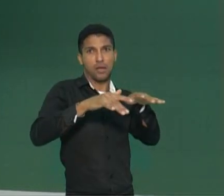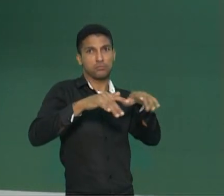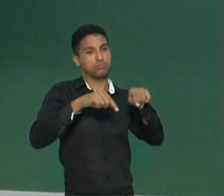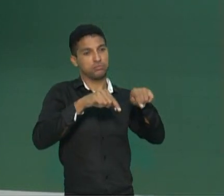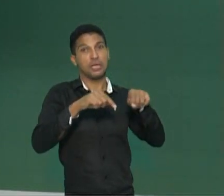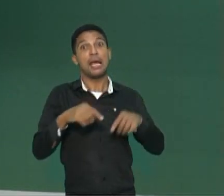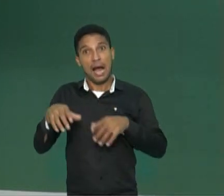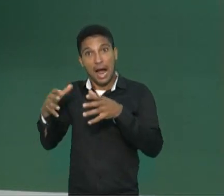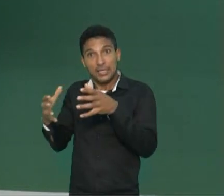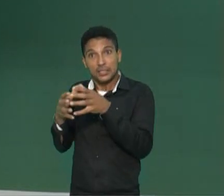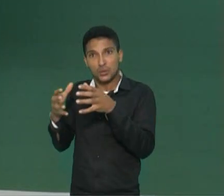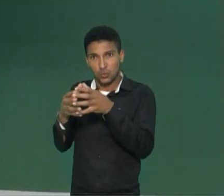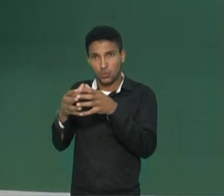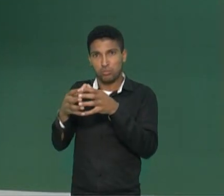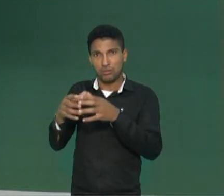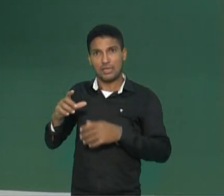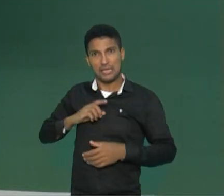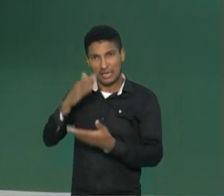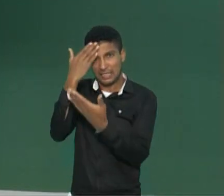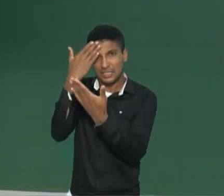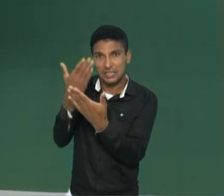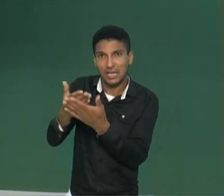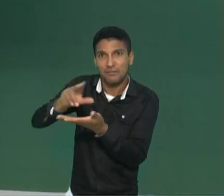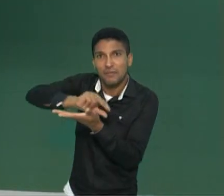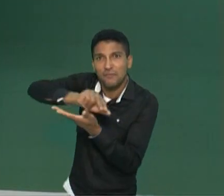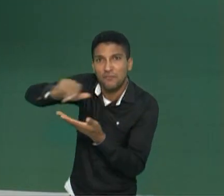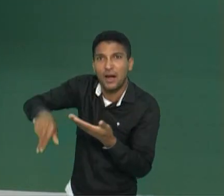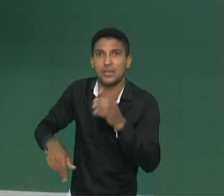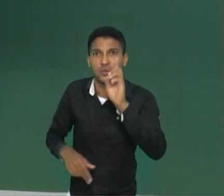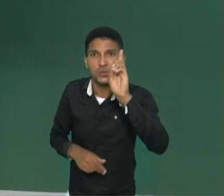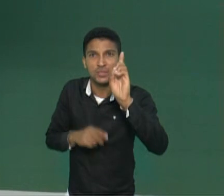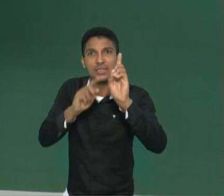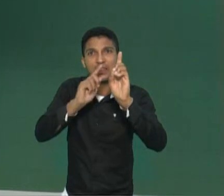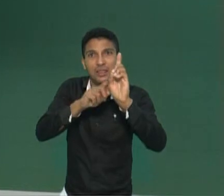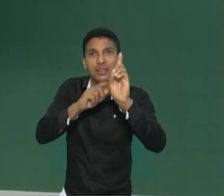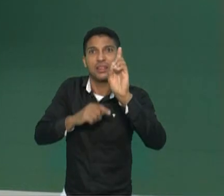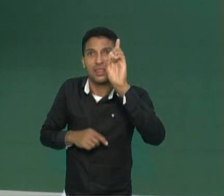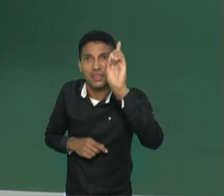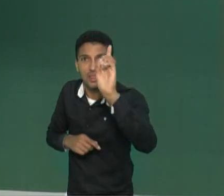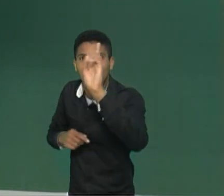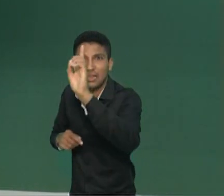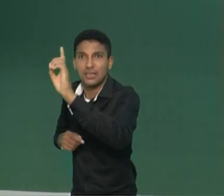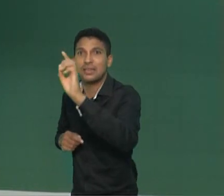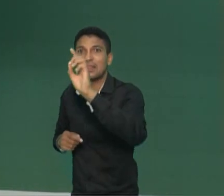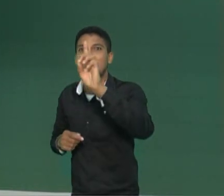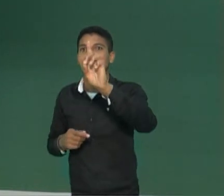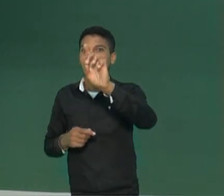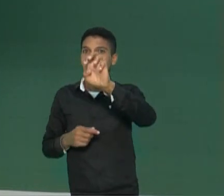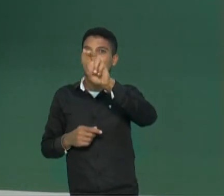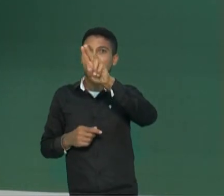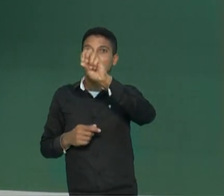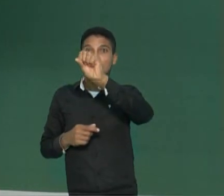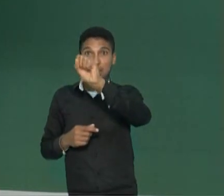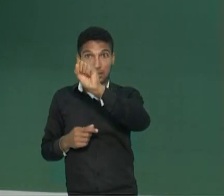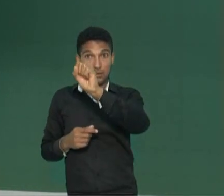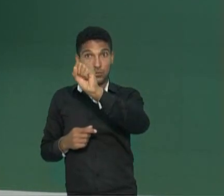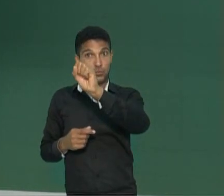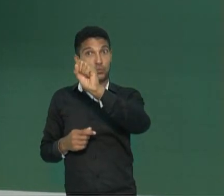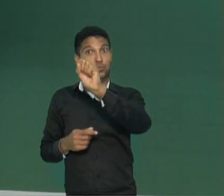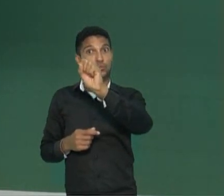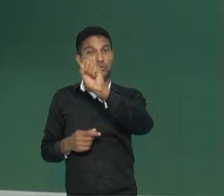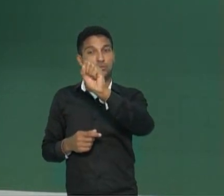deuses. Diversos deuses. Tinham seus próprios deuses. E o que acontecia aqui? Aqui, ó, a partir do Clovis. A